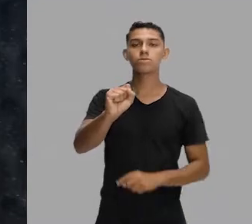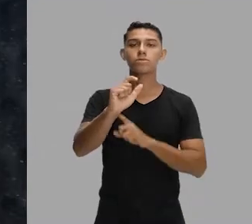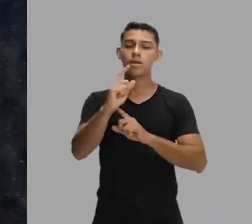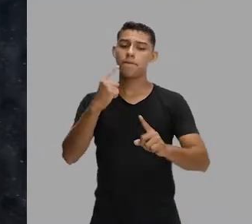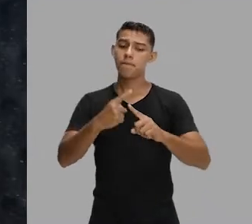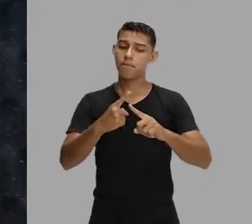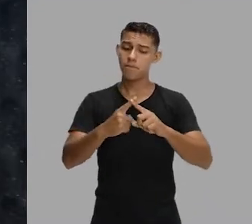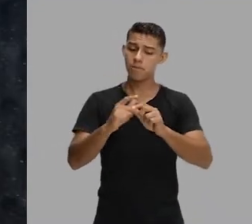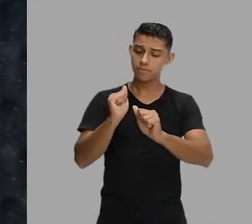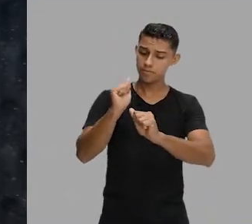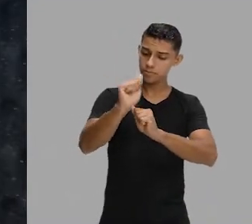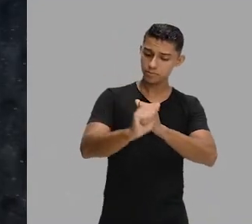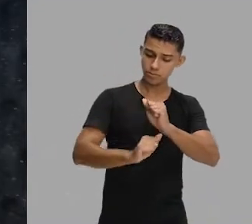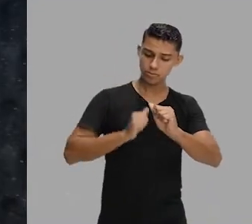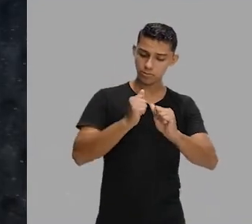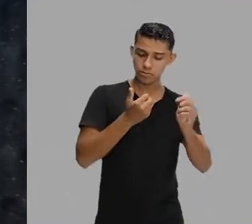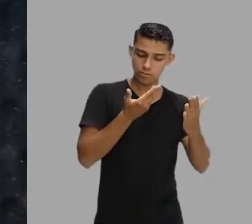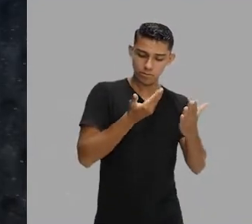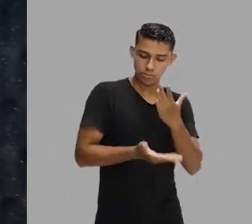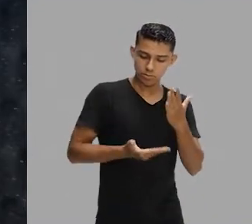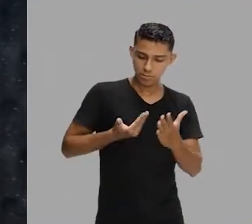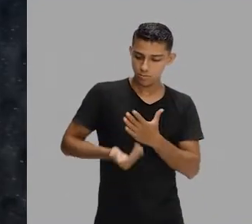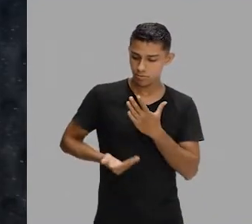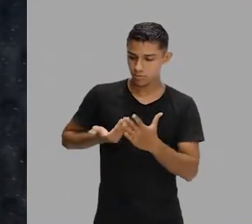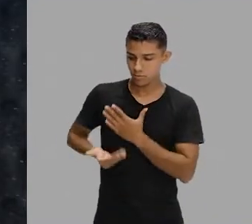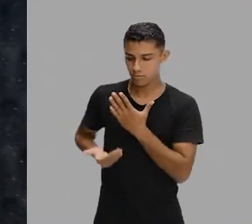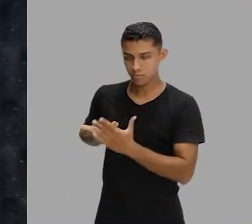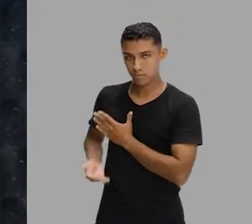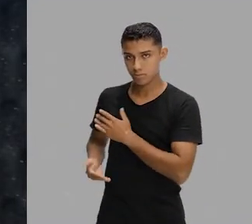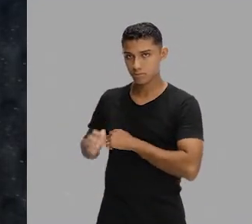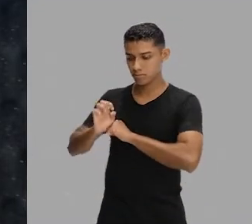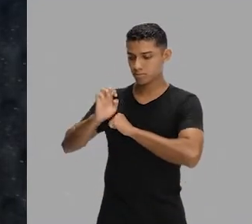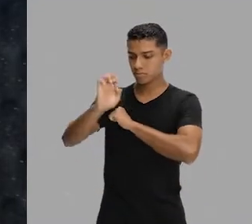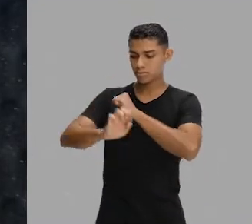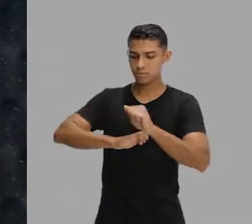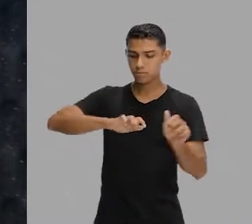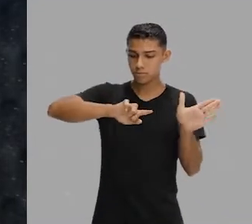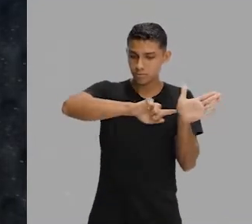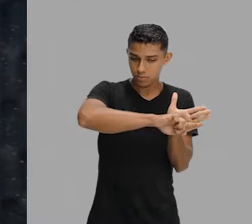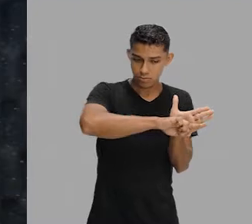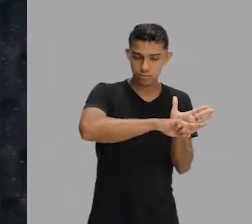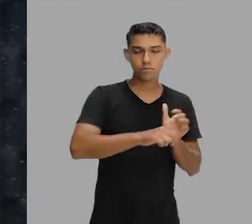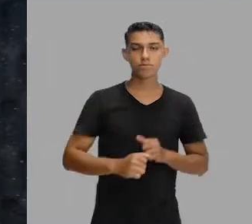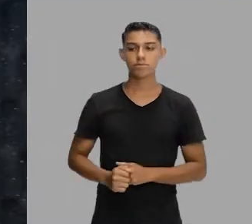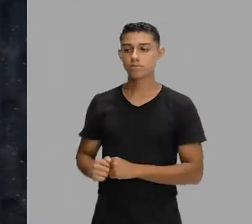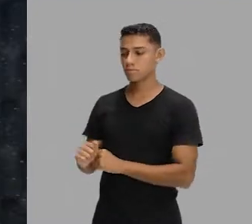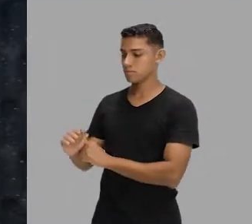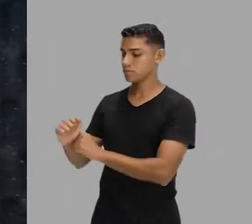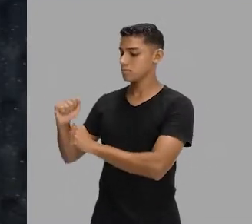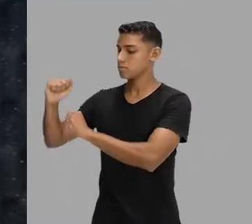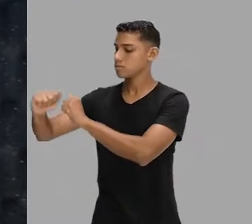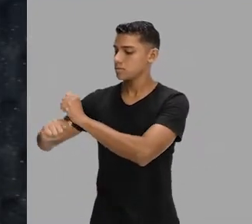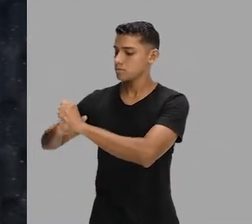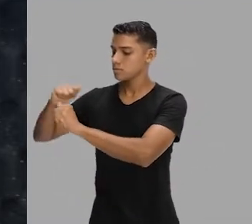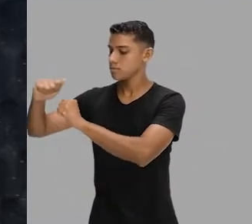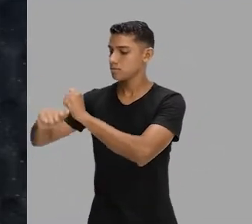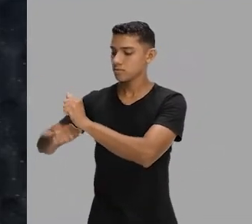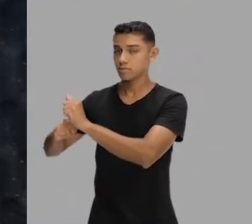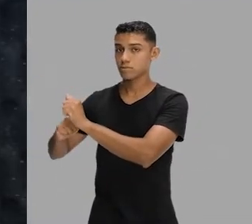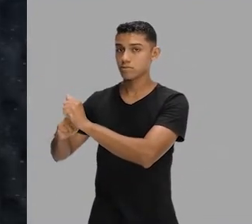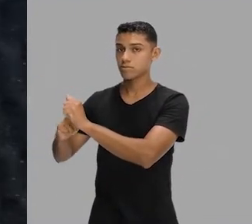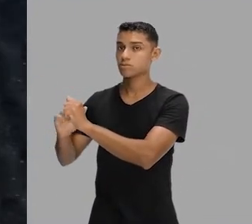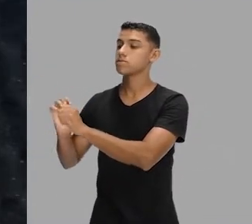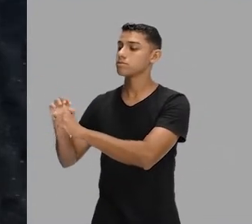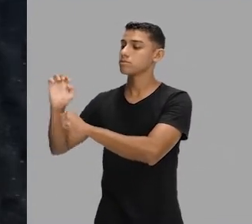de perder elétrons e um outro átomo da ligação tem a tendência de ganhar elétrons. Eu estou